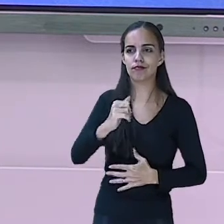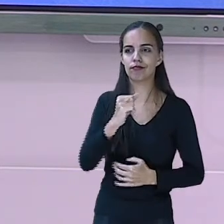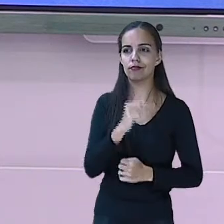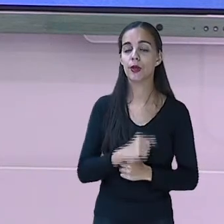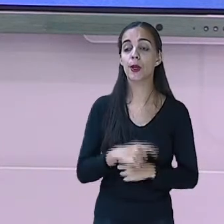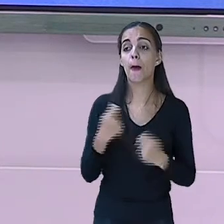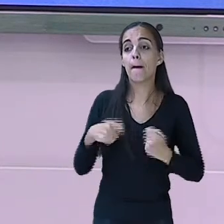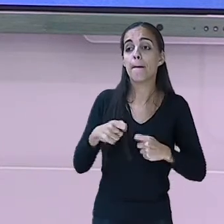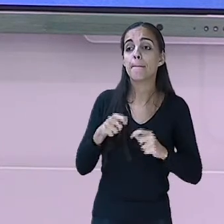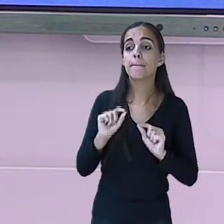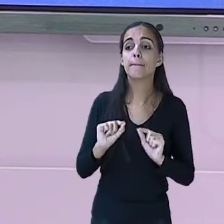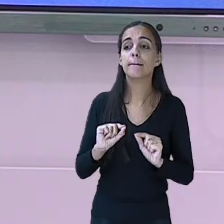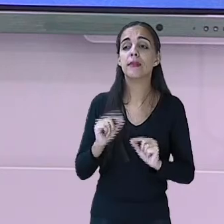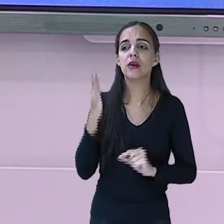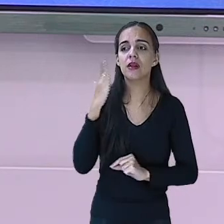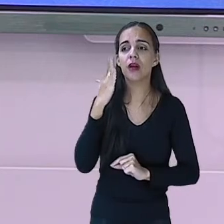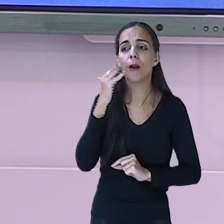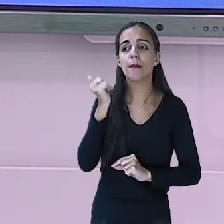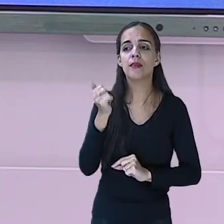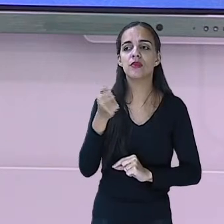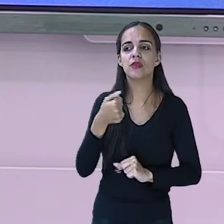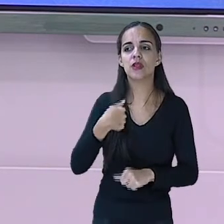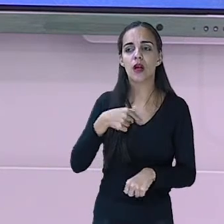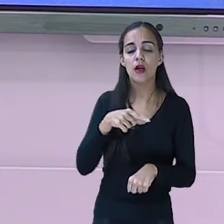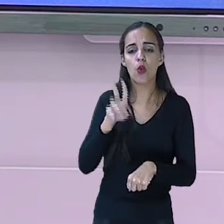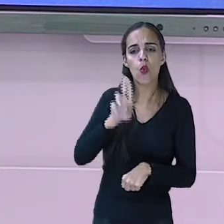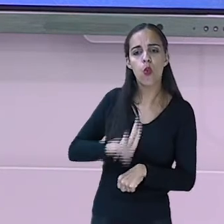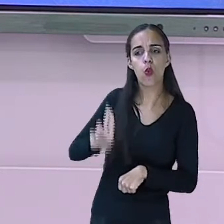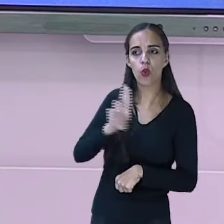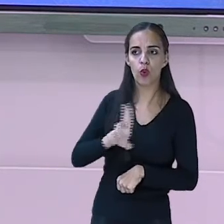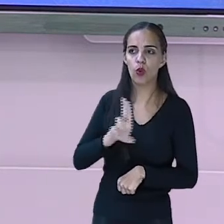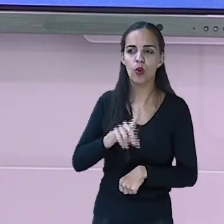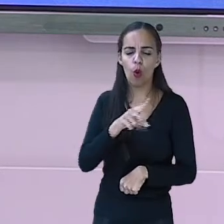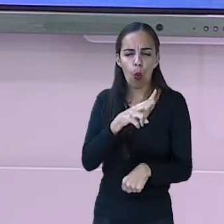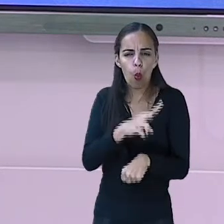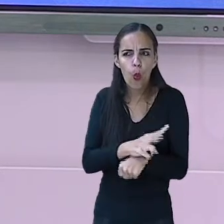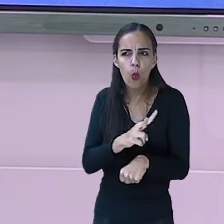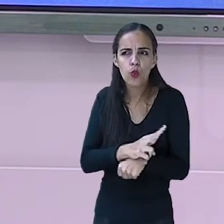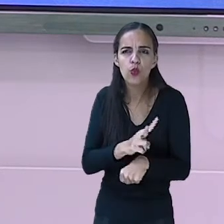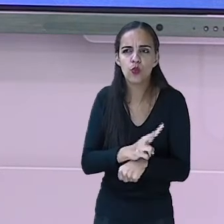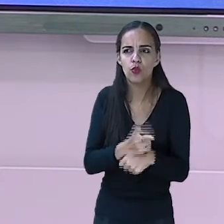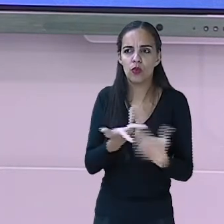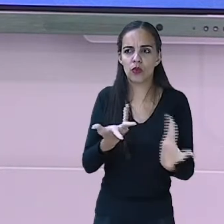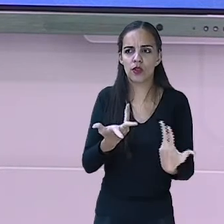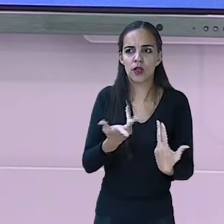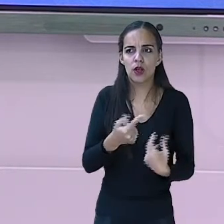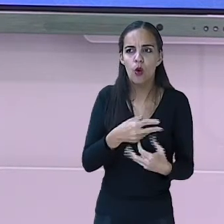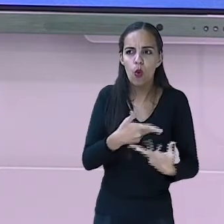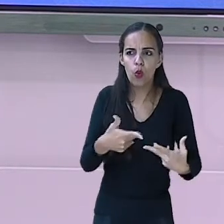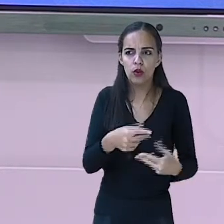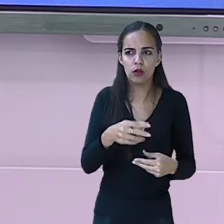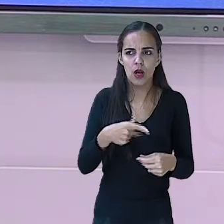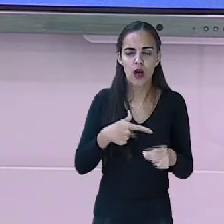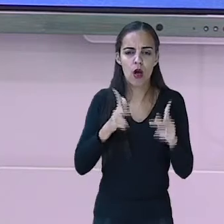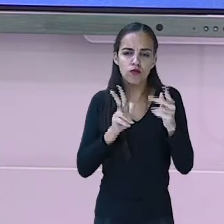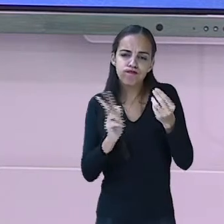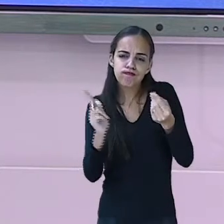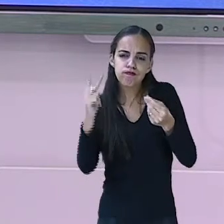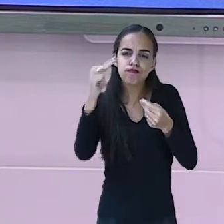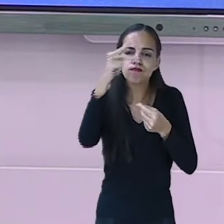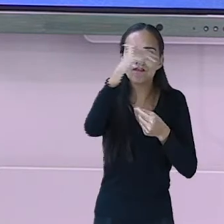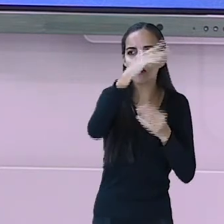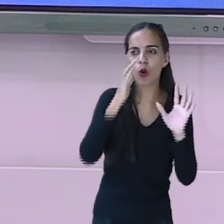eu preciso saber utilizar, cuidar, vender,